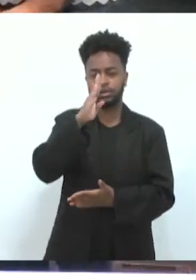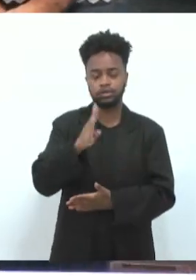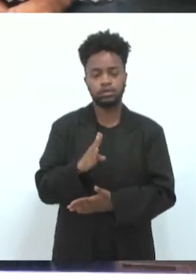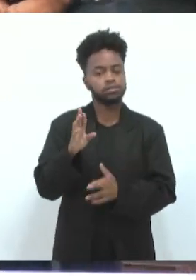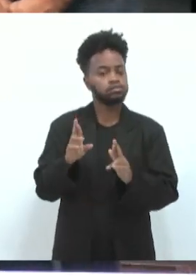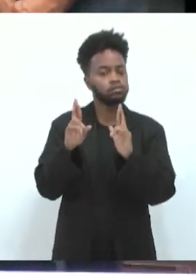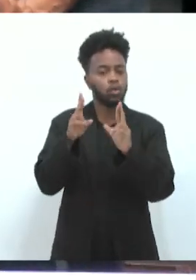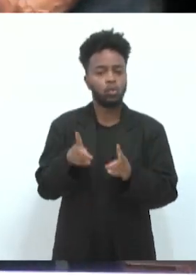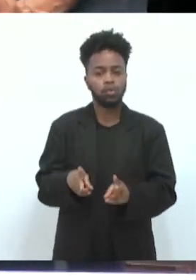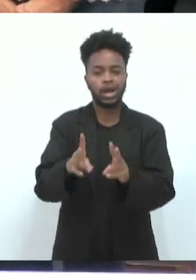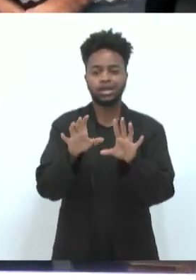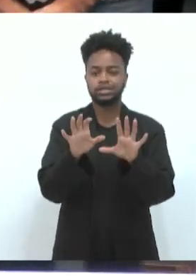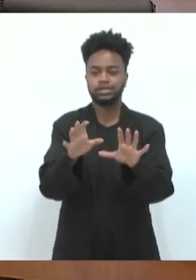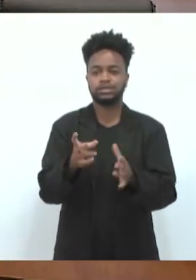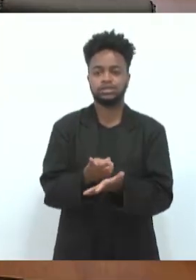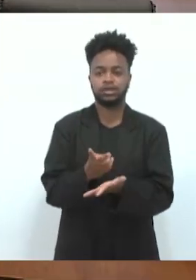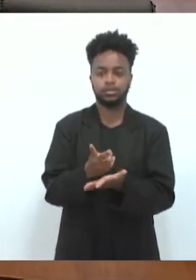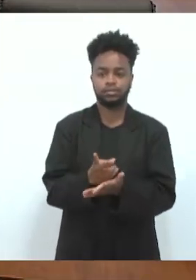seja sempre.